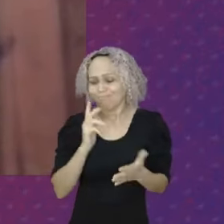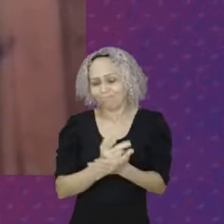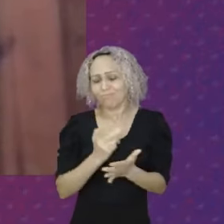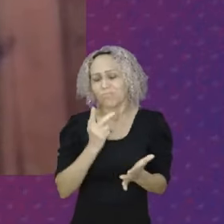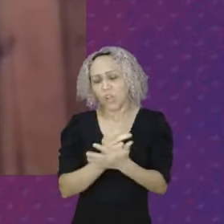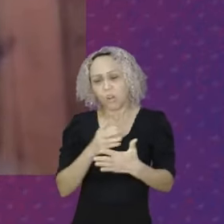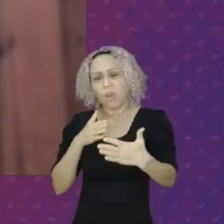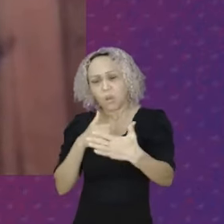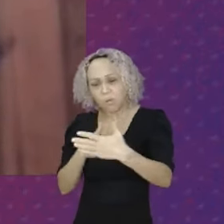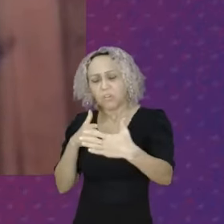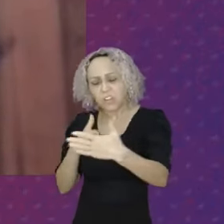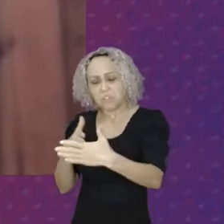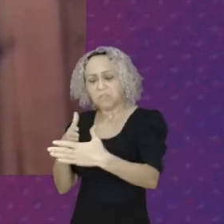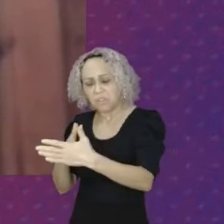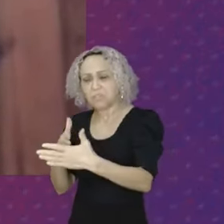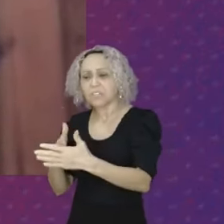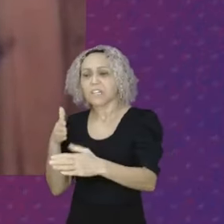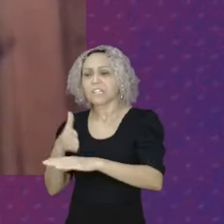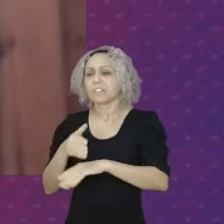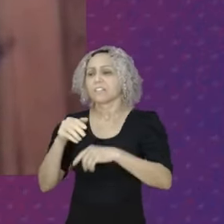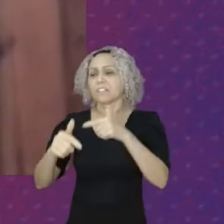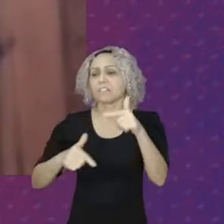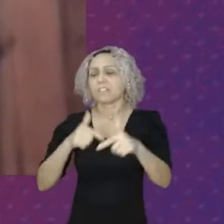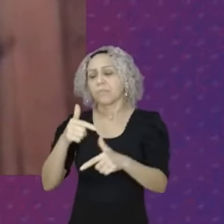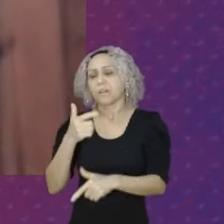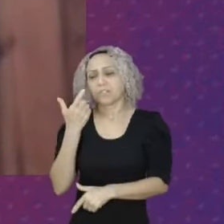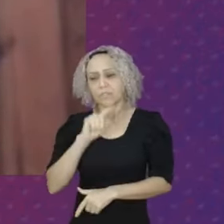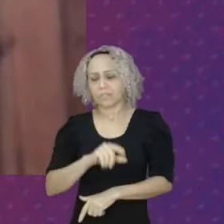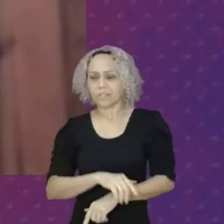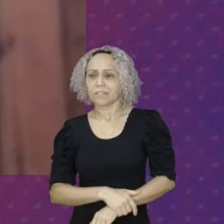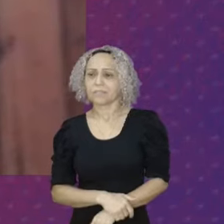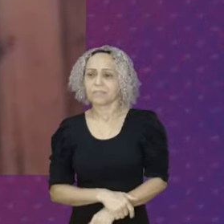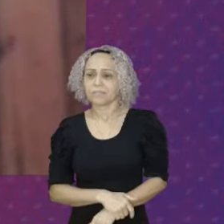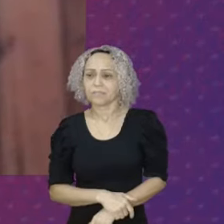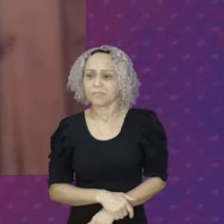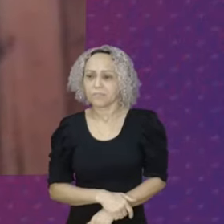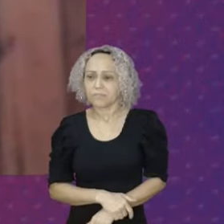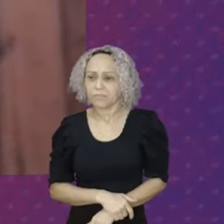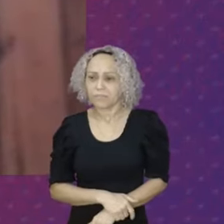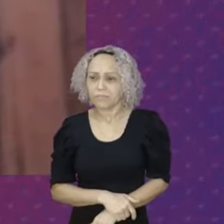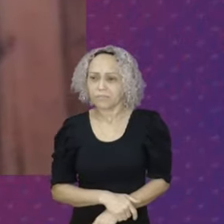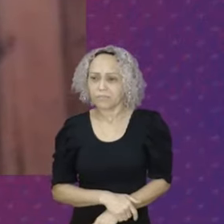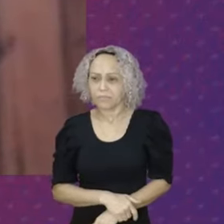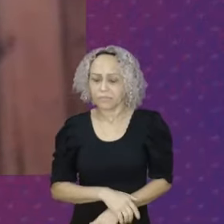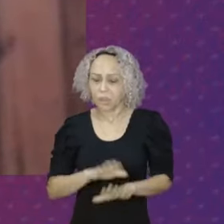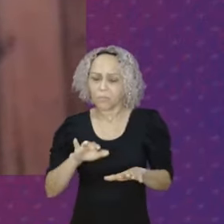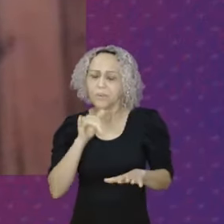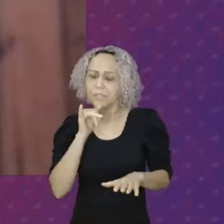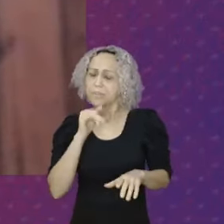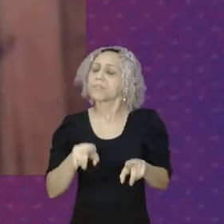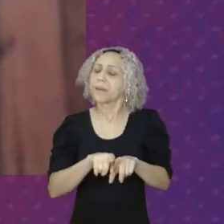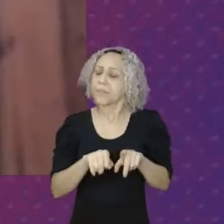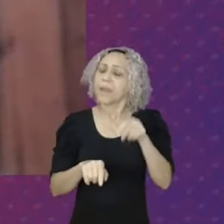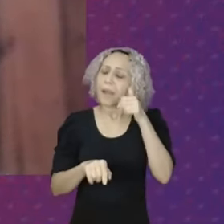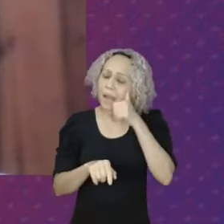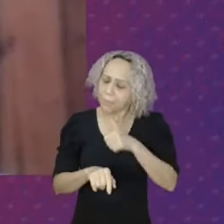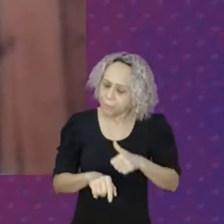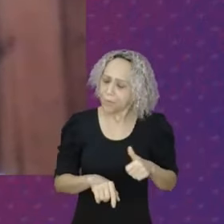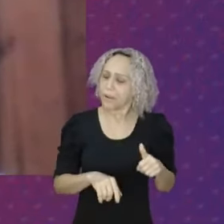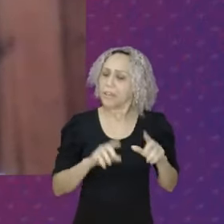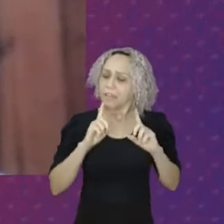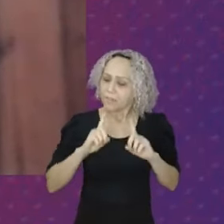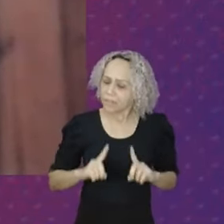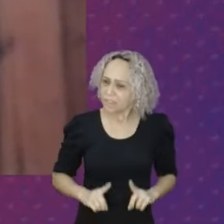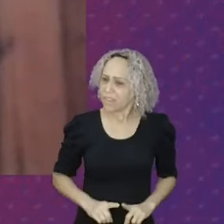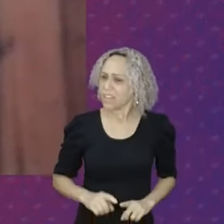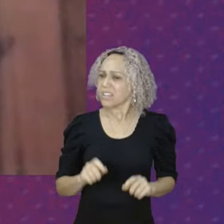deficiência Dire que ex da sua sexualidade a Constituição de família ao pleno gozo dos seus direitos sexuais reprodutivos incluindo a gestação